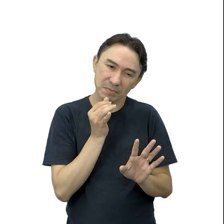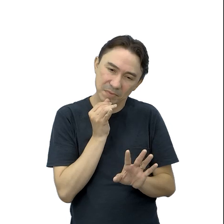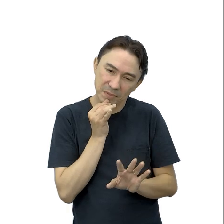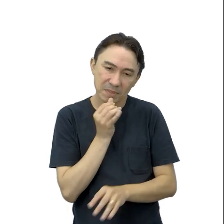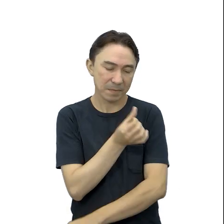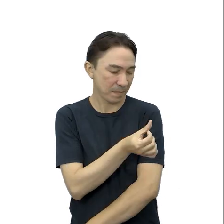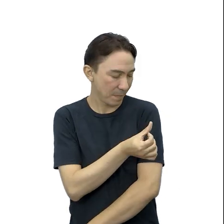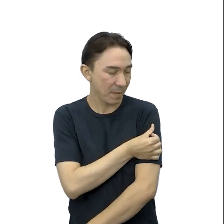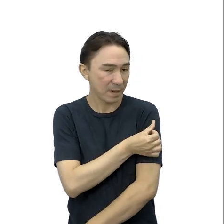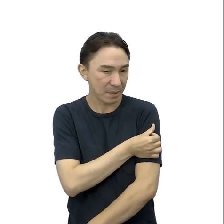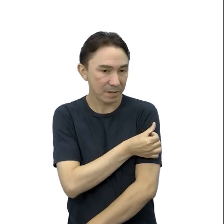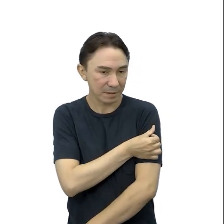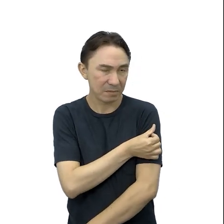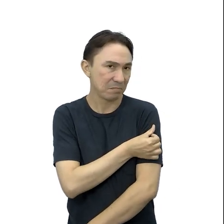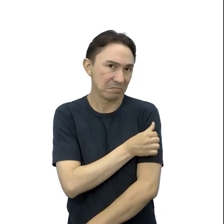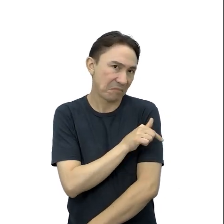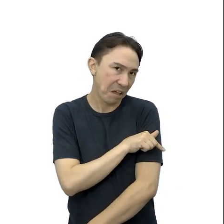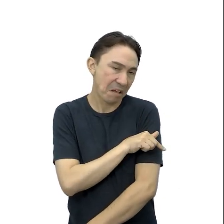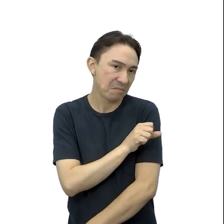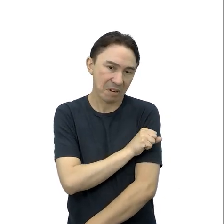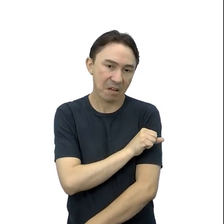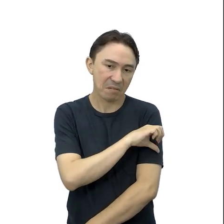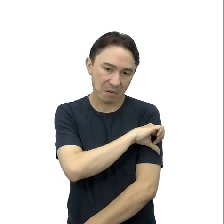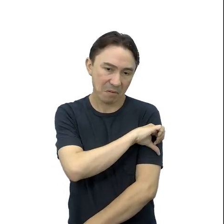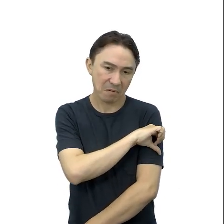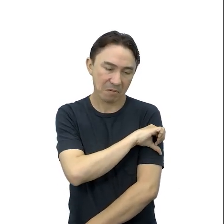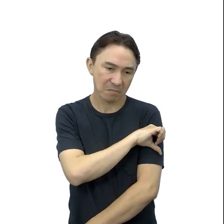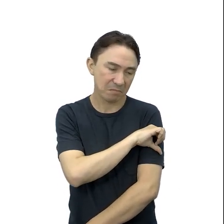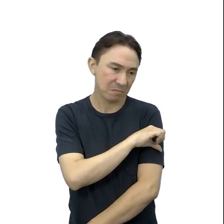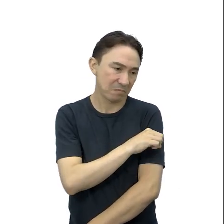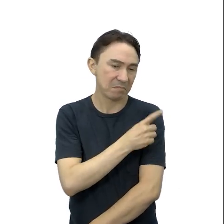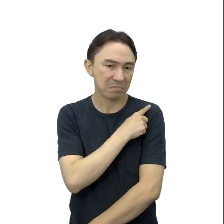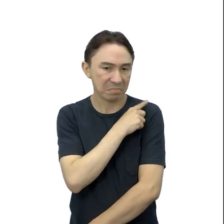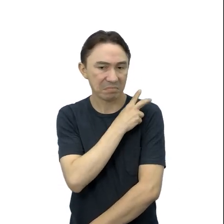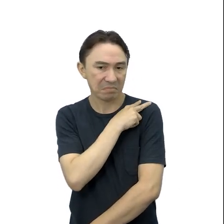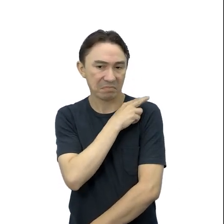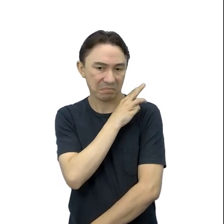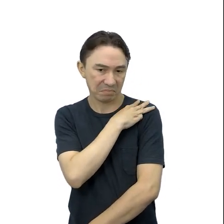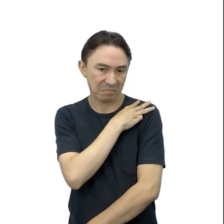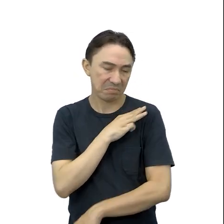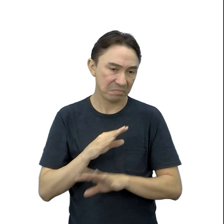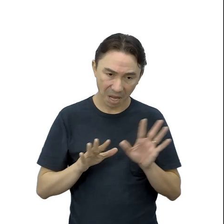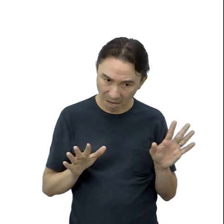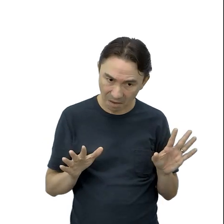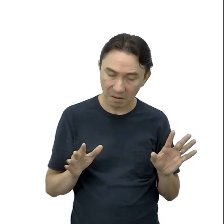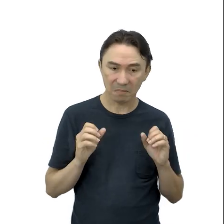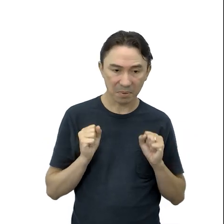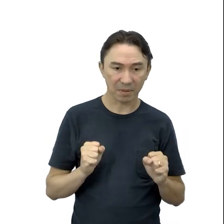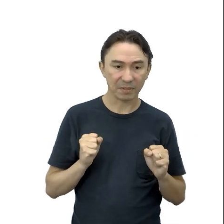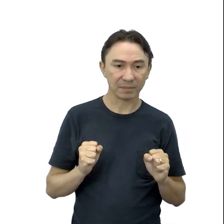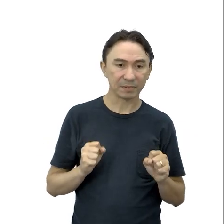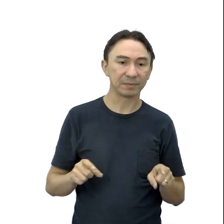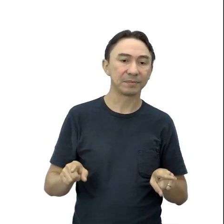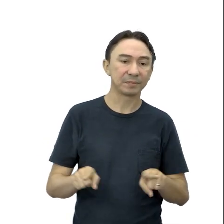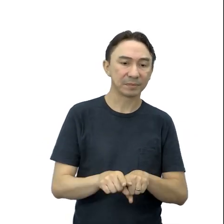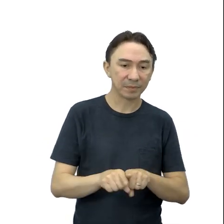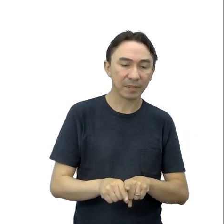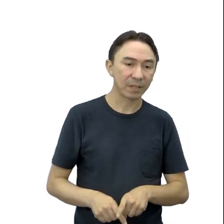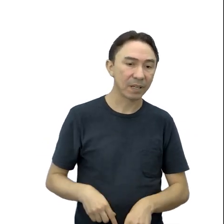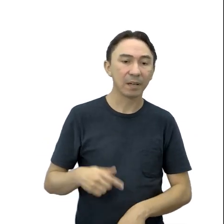sexto ano, pode ser tem sexto, sétimo, oitavo, nono, primeira série, segunda e terceira do médio, tá? E aqui eu vou clicar